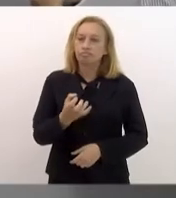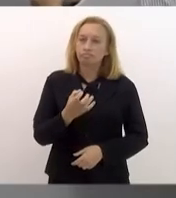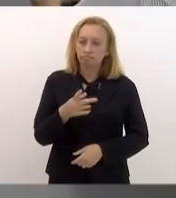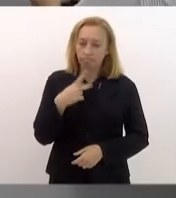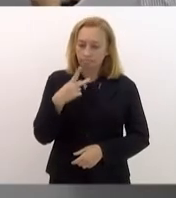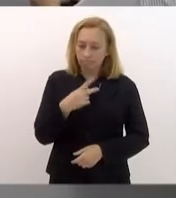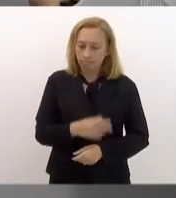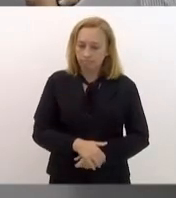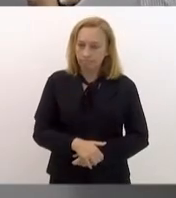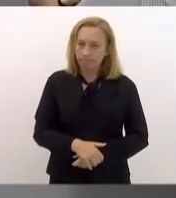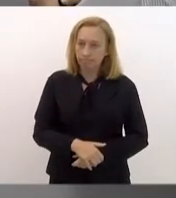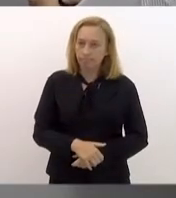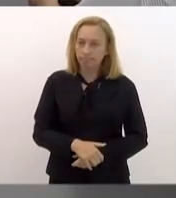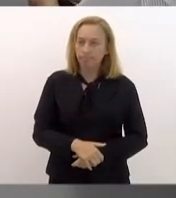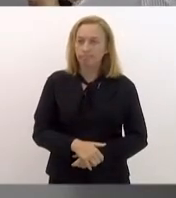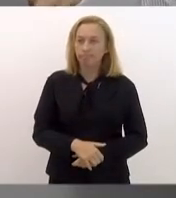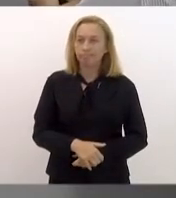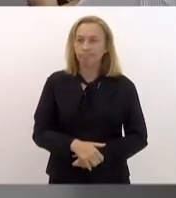fazer